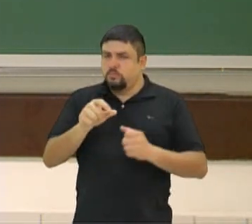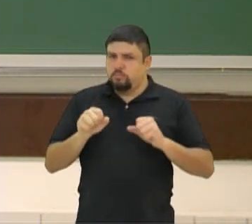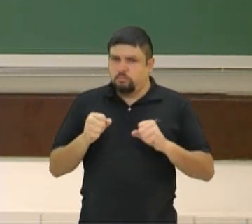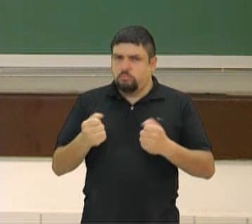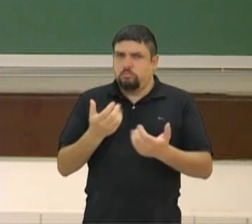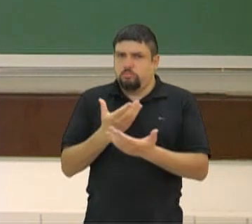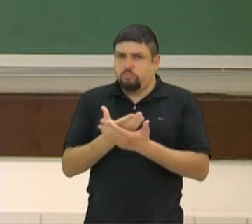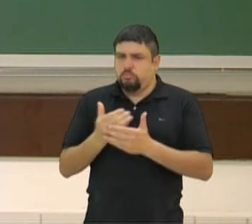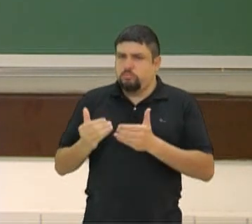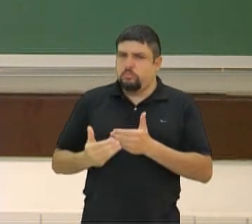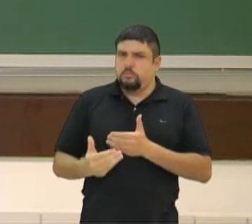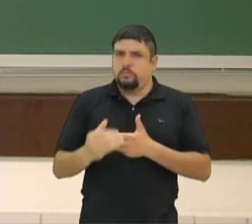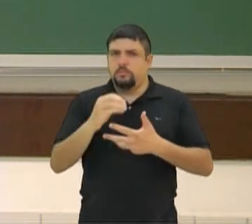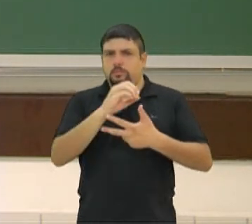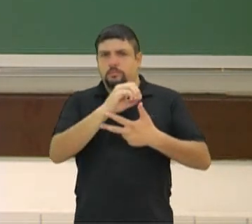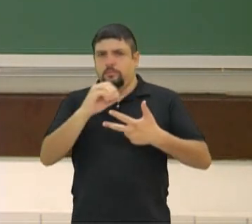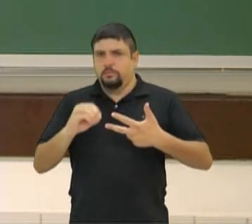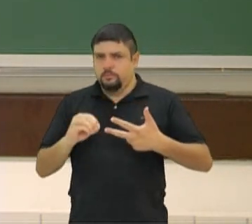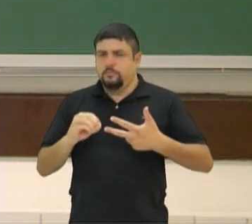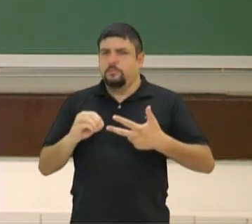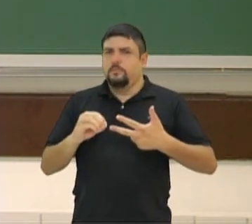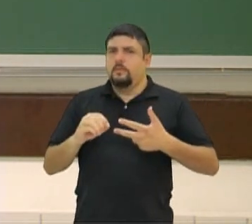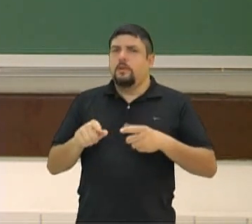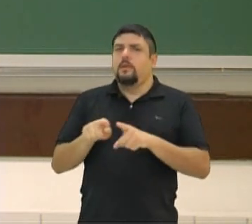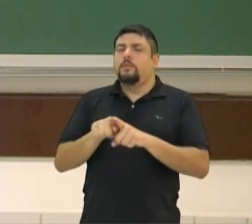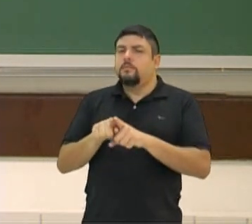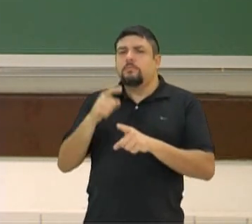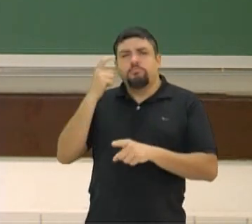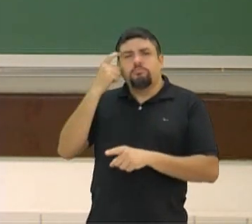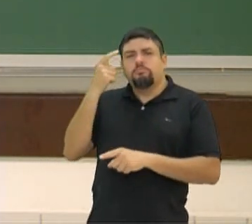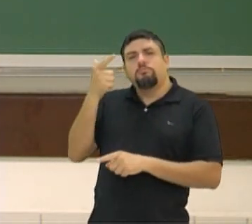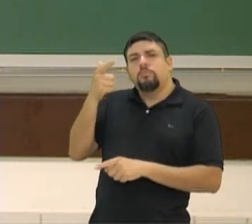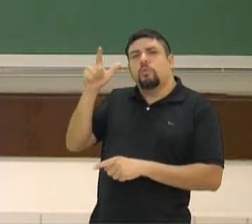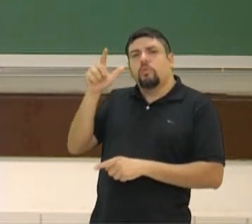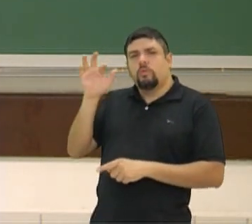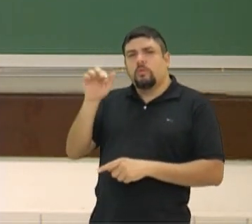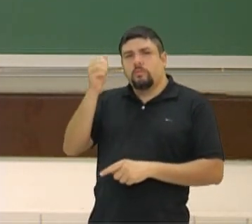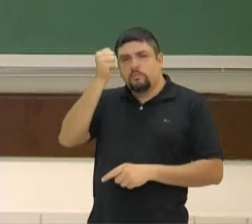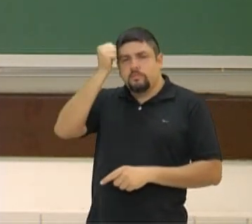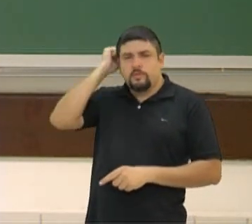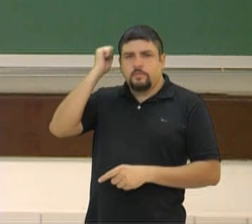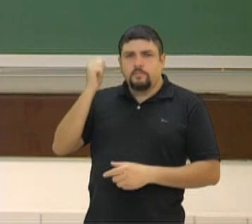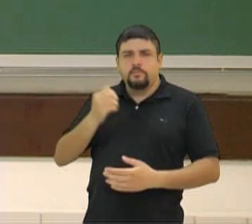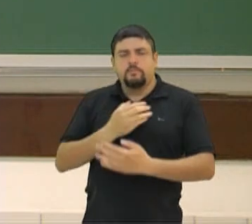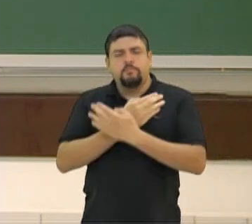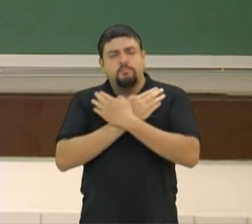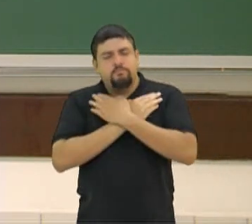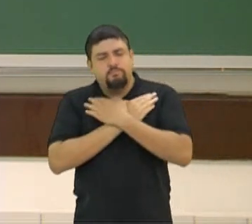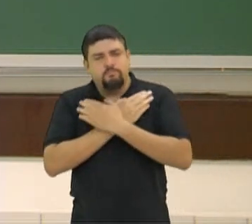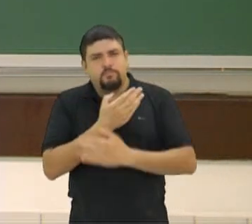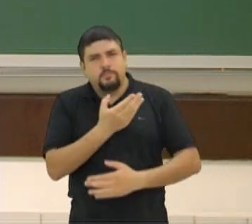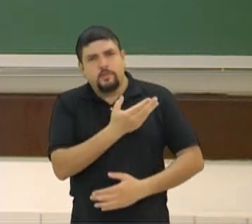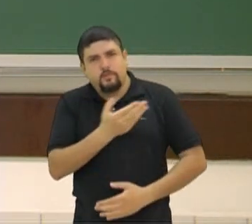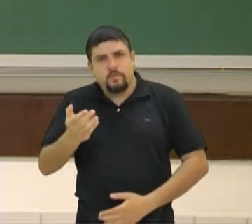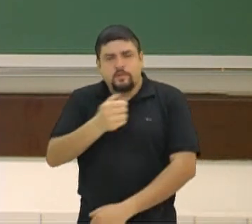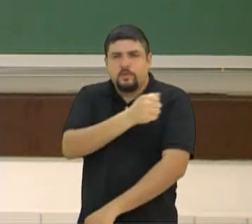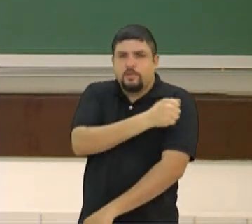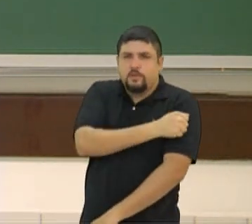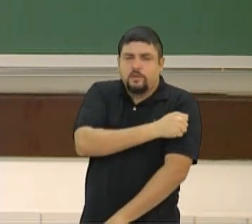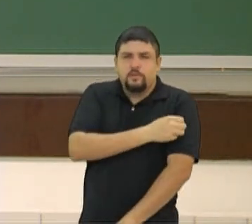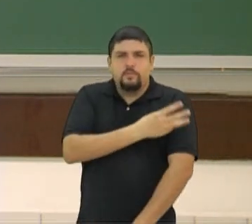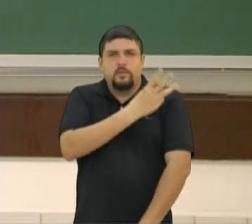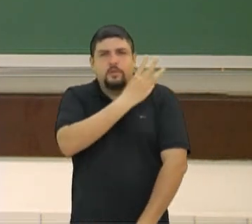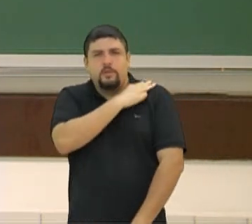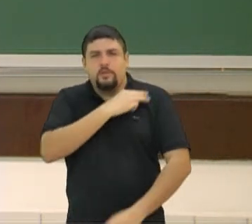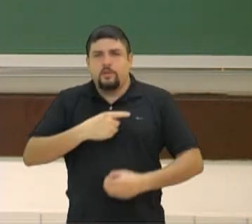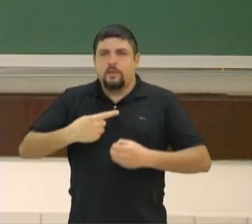pensar em Enem aí na frente, pensar em outros vestibulares. Um abraço especial para os colegas e alunos do terceiro ano lá do